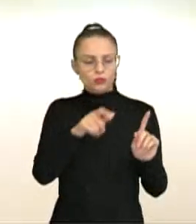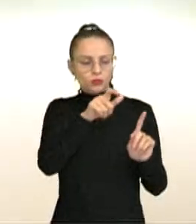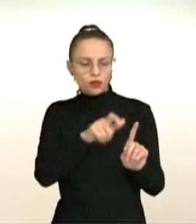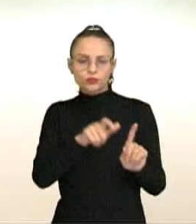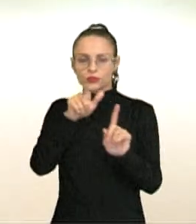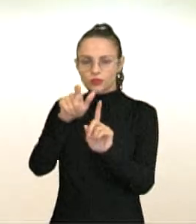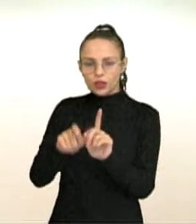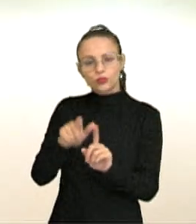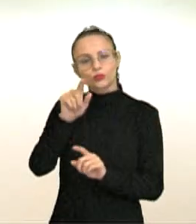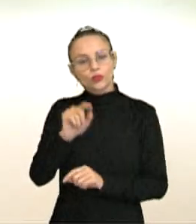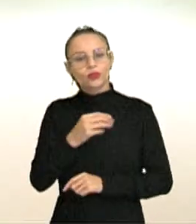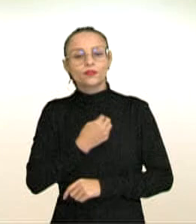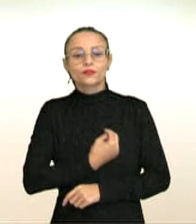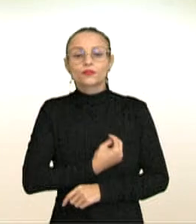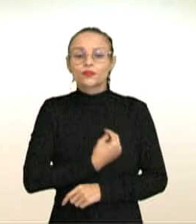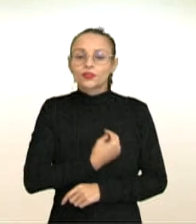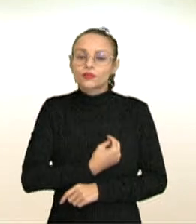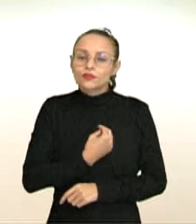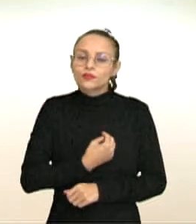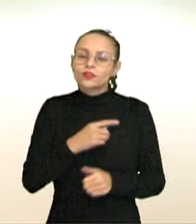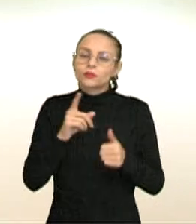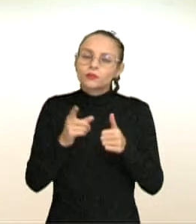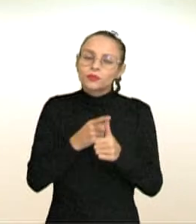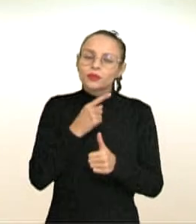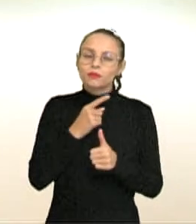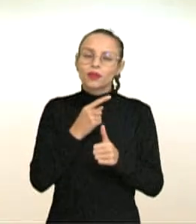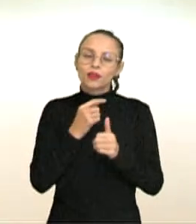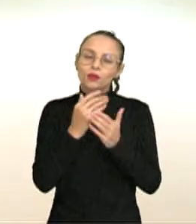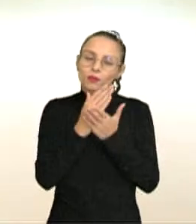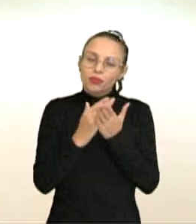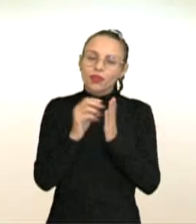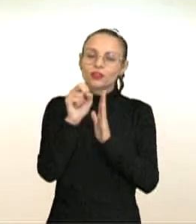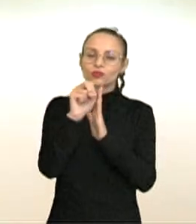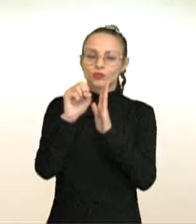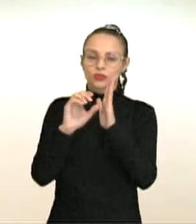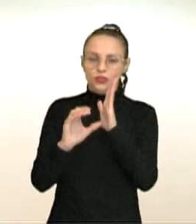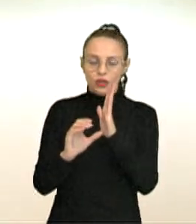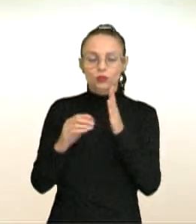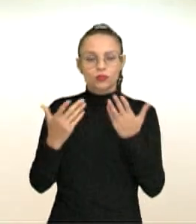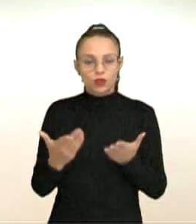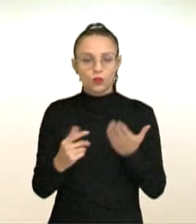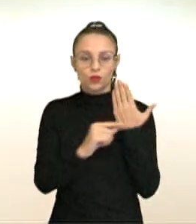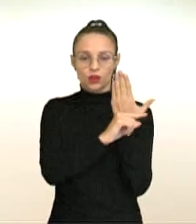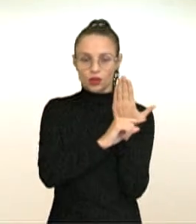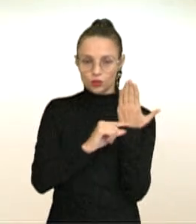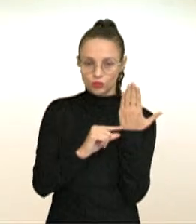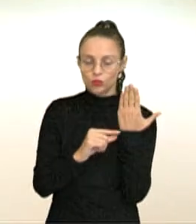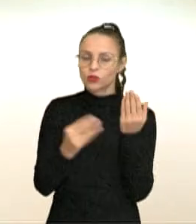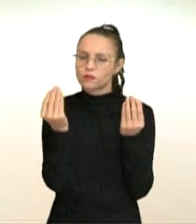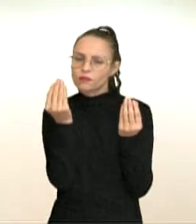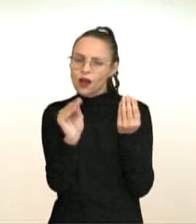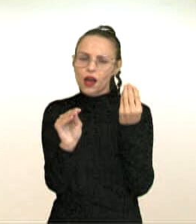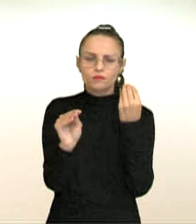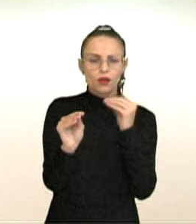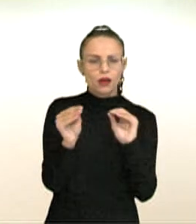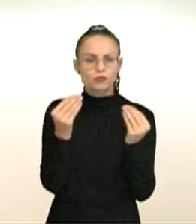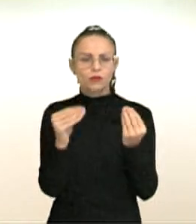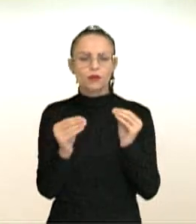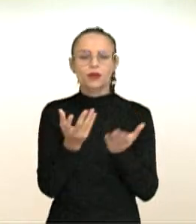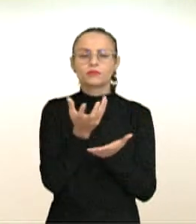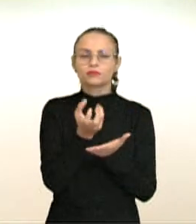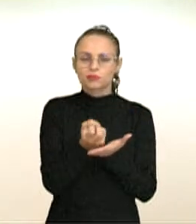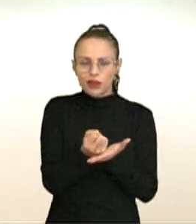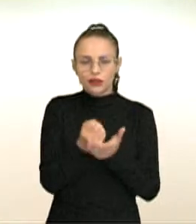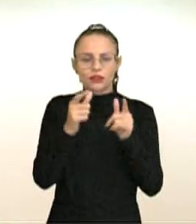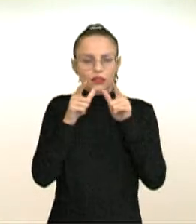personagens, elas viviam nessa primeira metade do século. Então, o autor quis colocar toda essa marca linguística